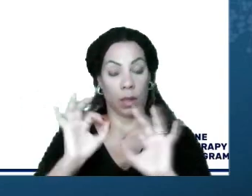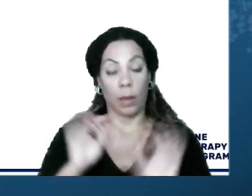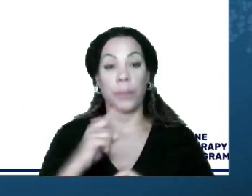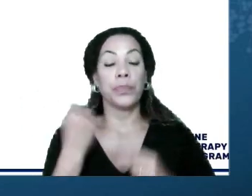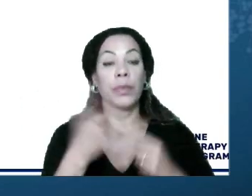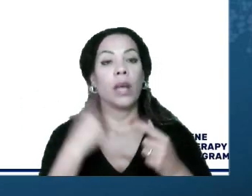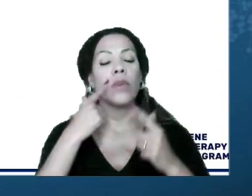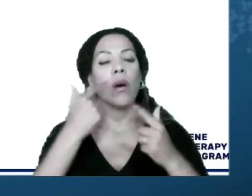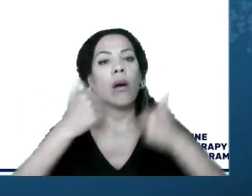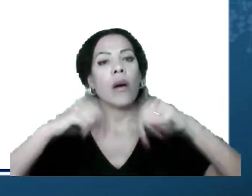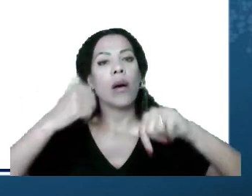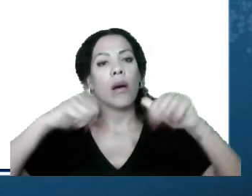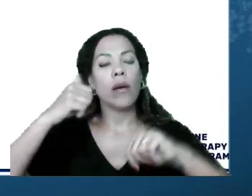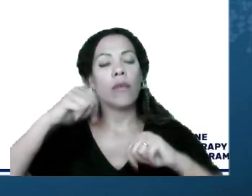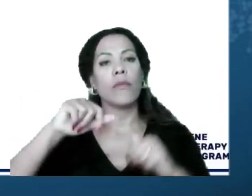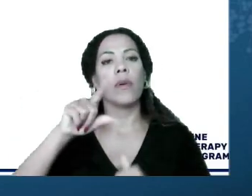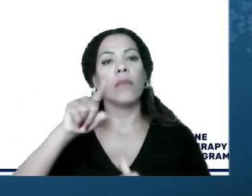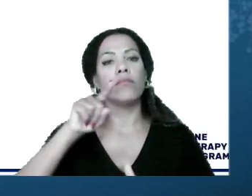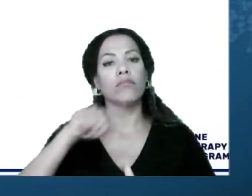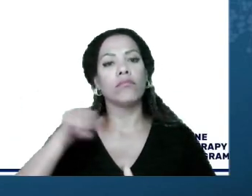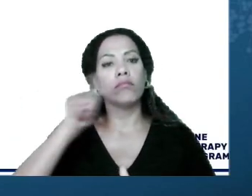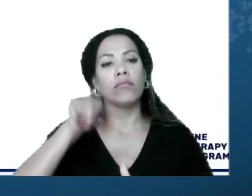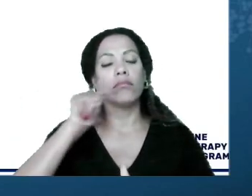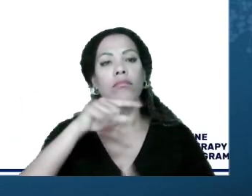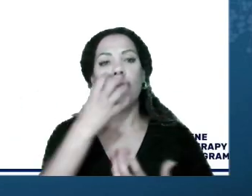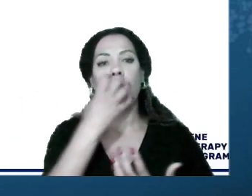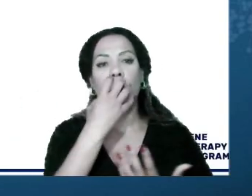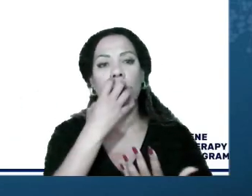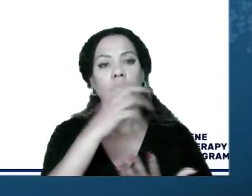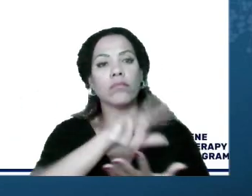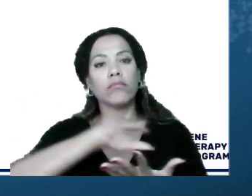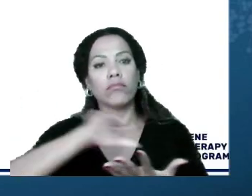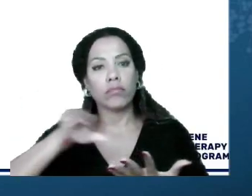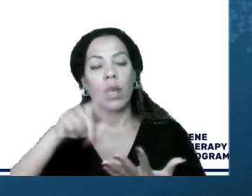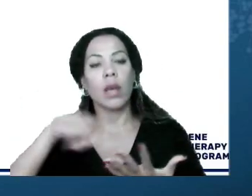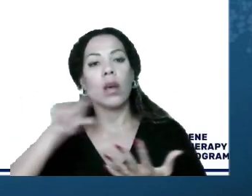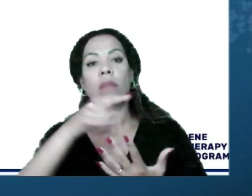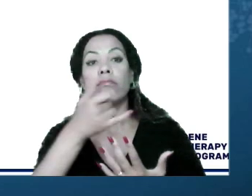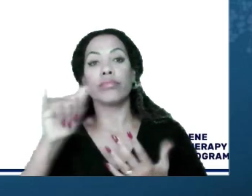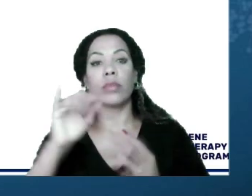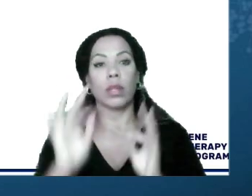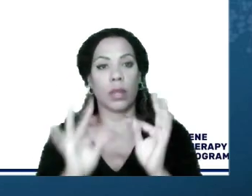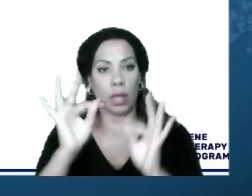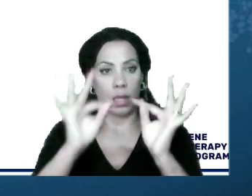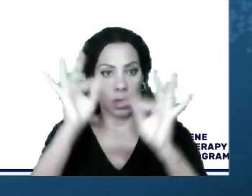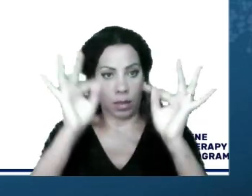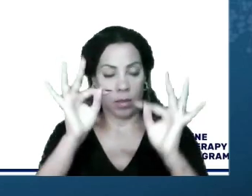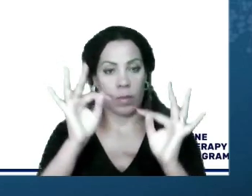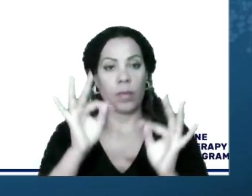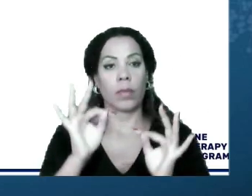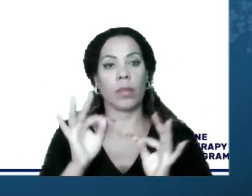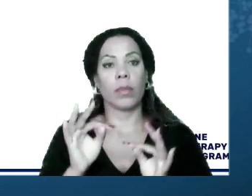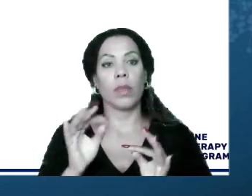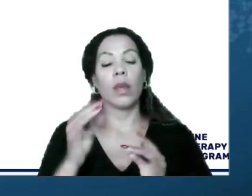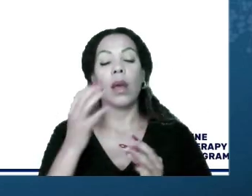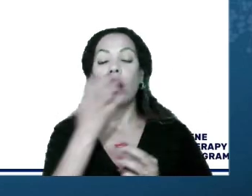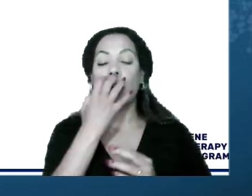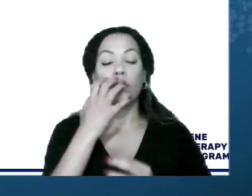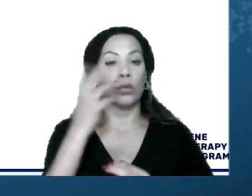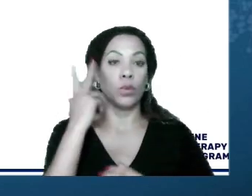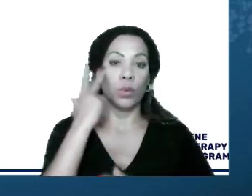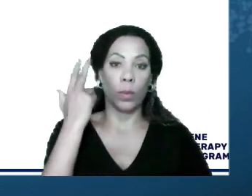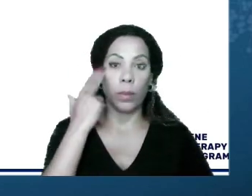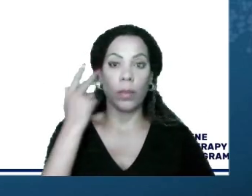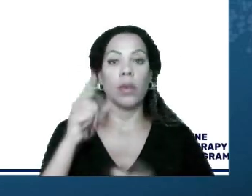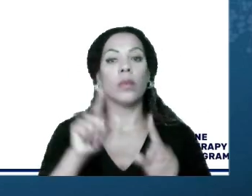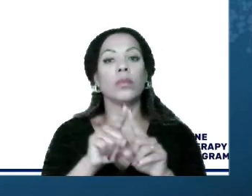avaliou esses cães não tratados, cães normais e